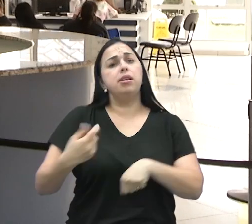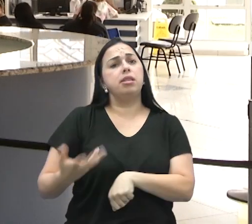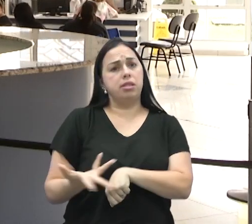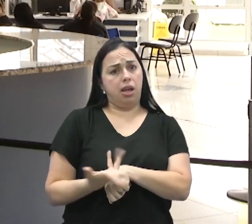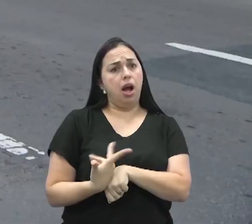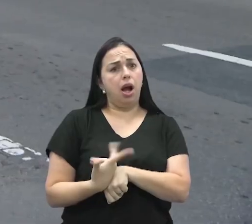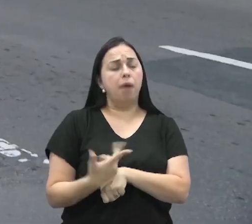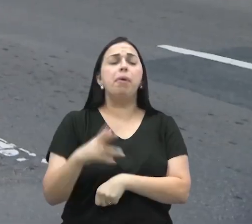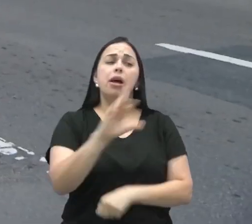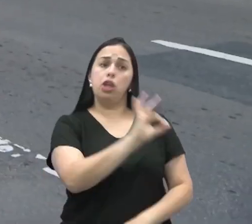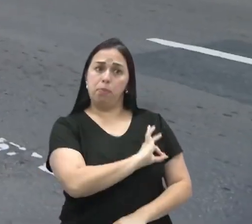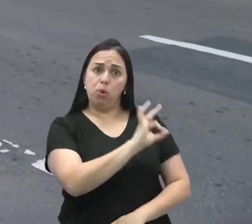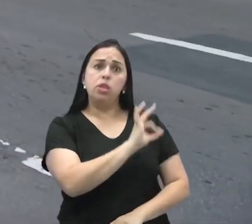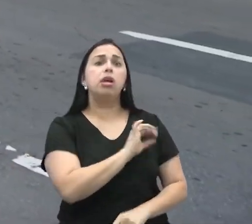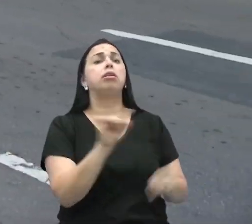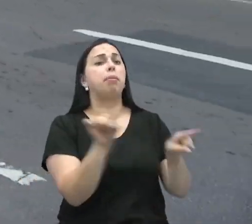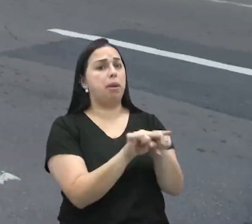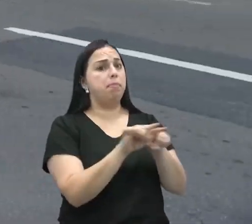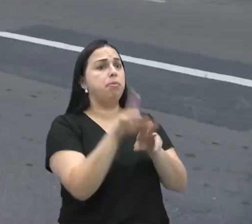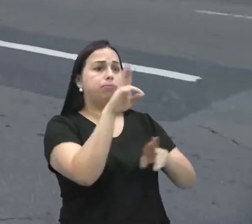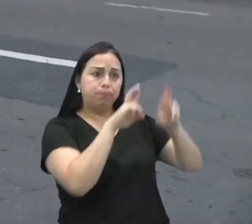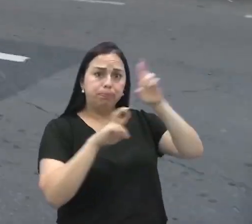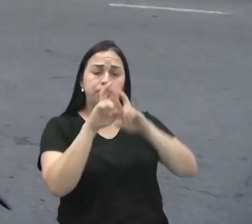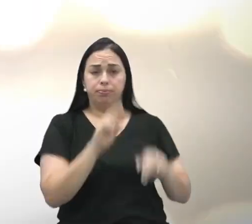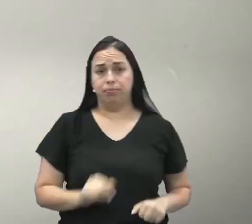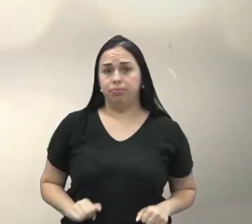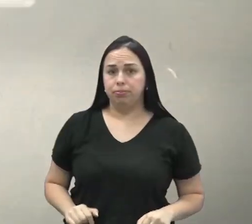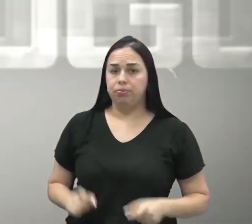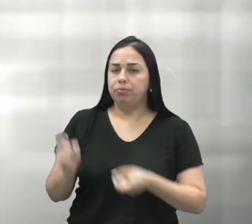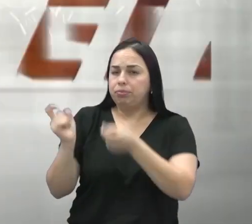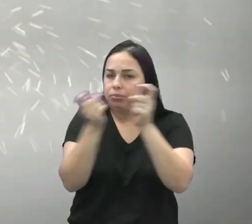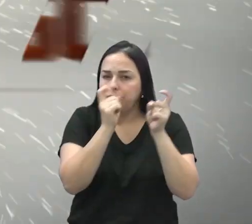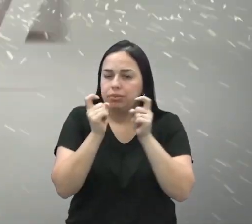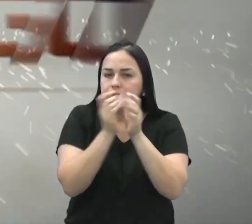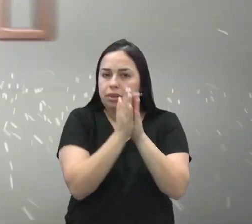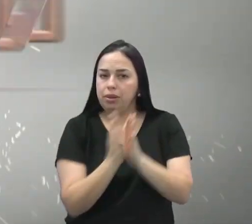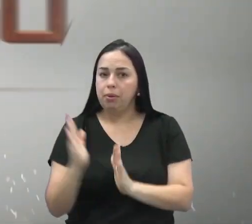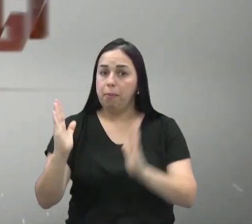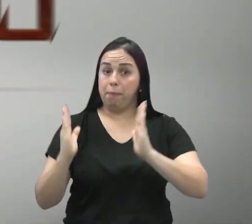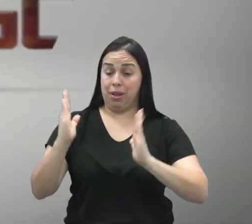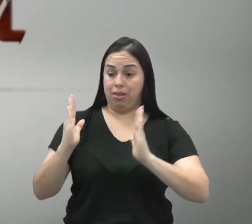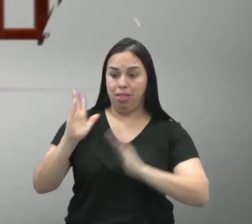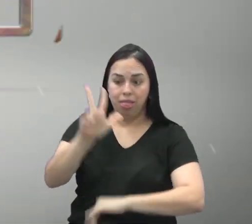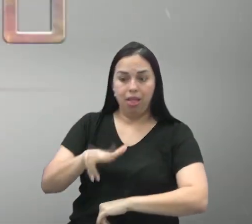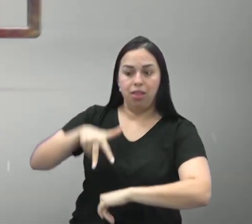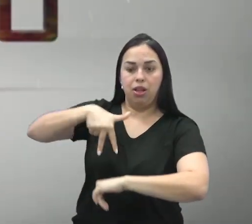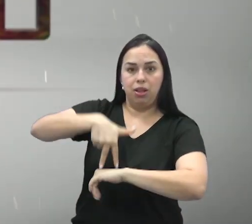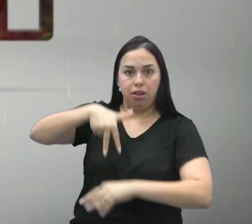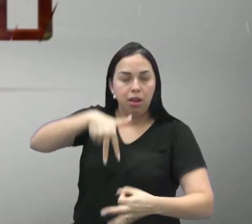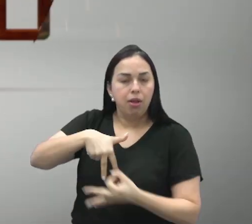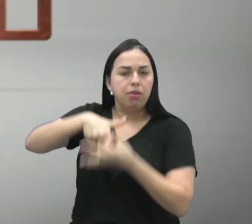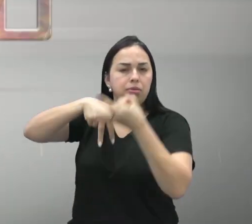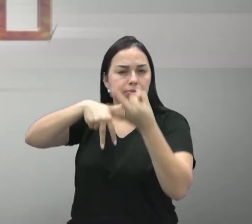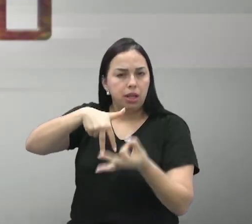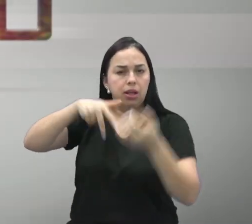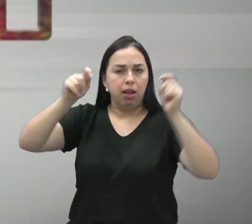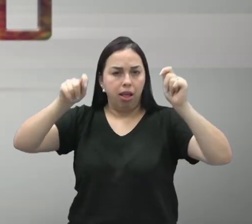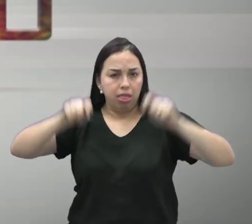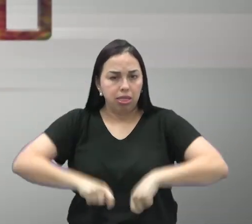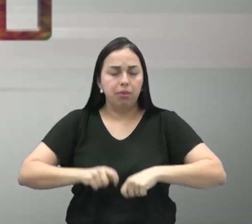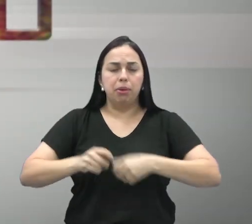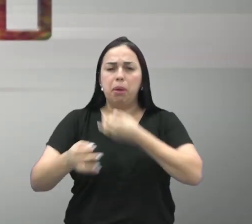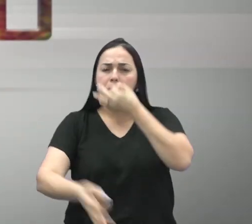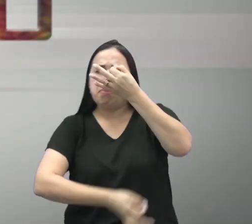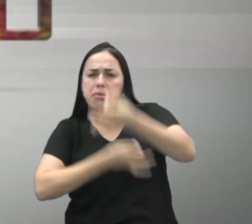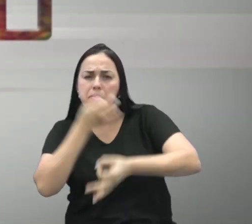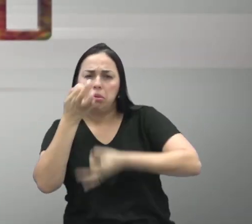na cidade e rondas policiais em alguns bairros. A sessão contou ainda com o período do pinga-fogo, momento em que os